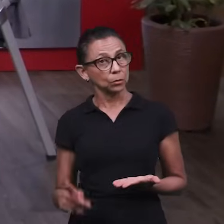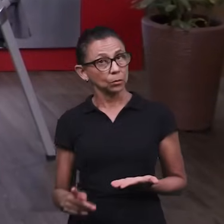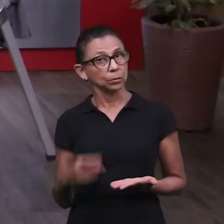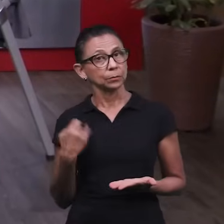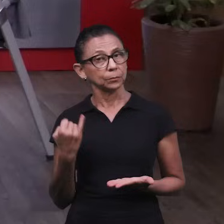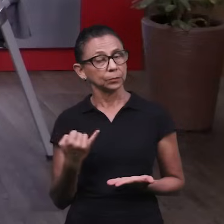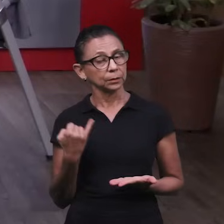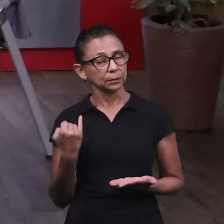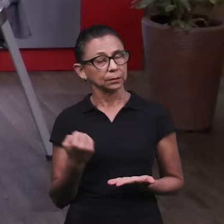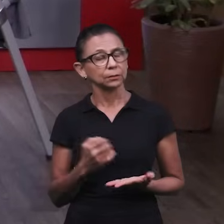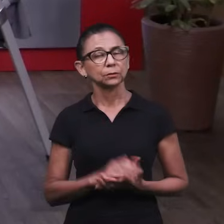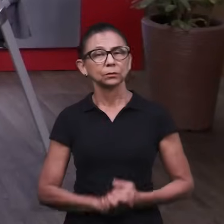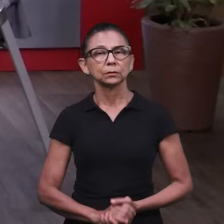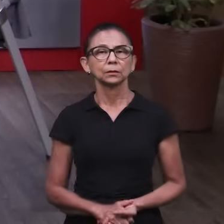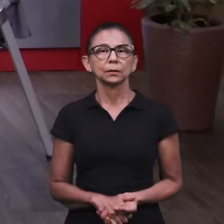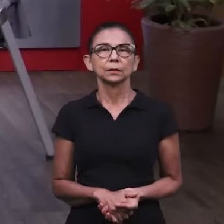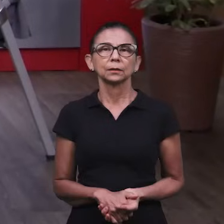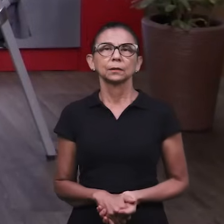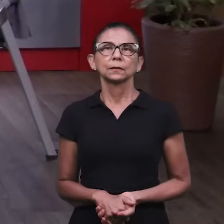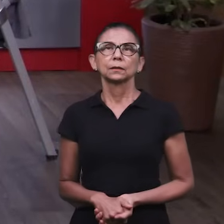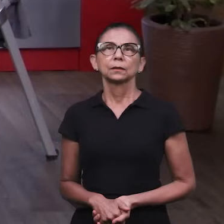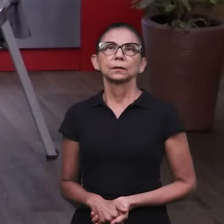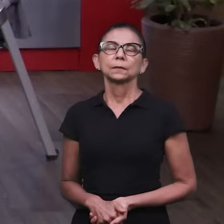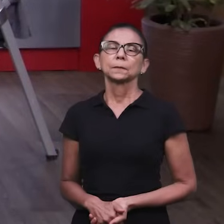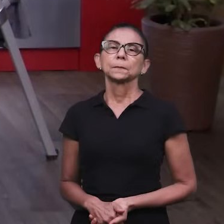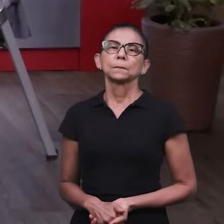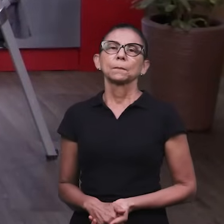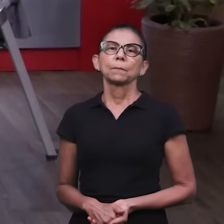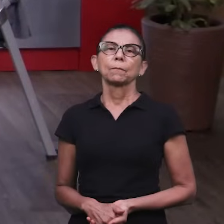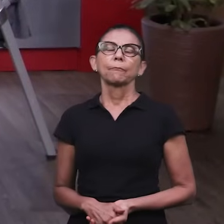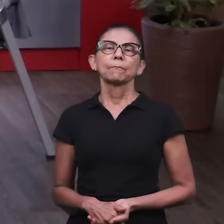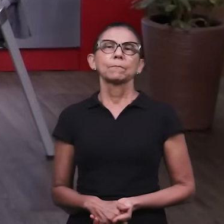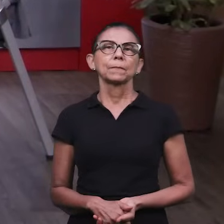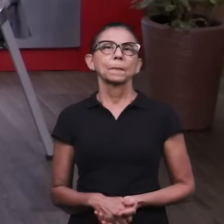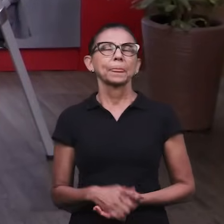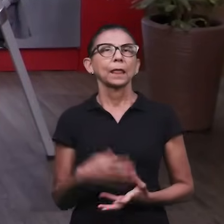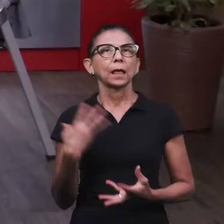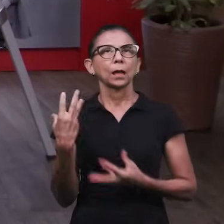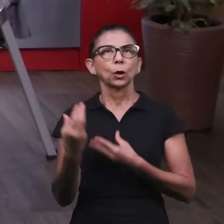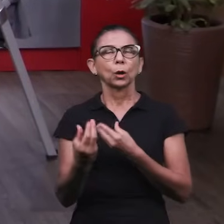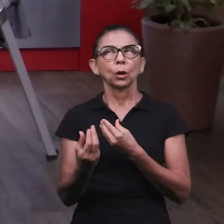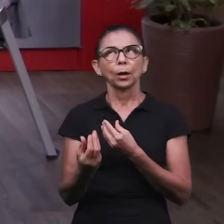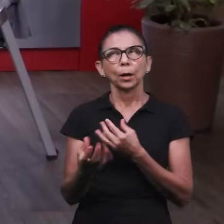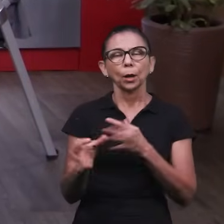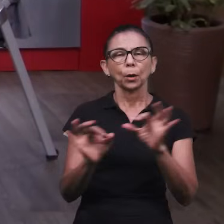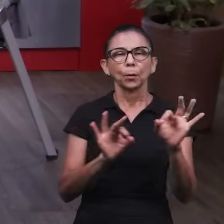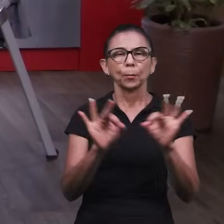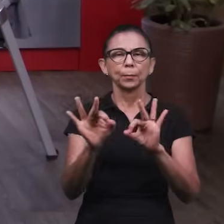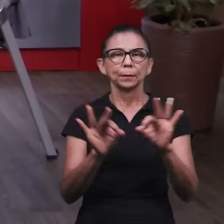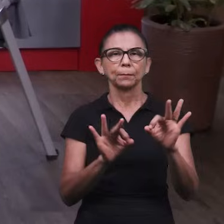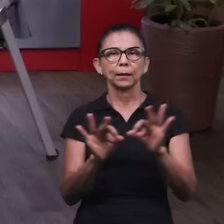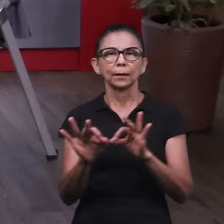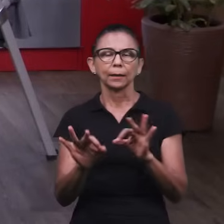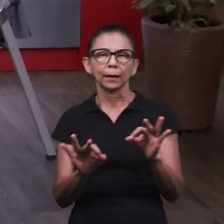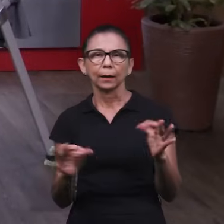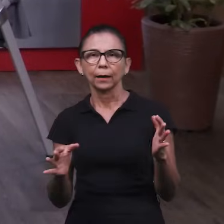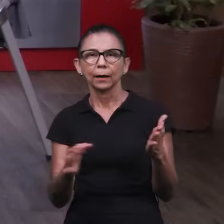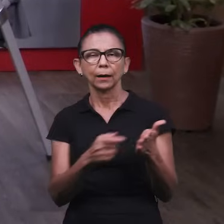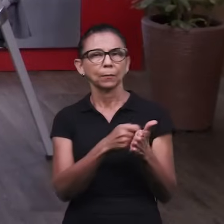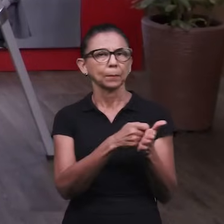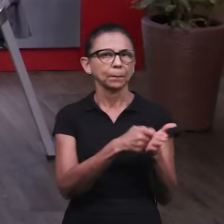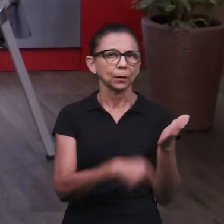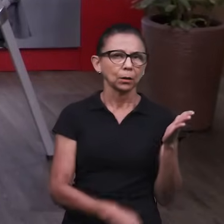a orientações sobre como elaborar a prova, né, dependendo do tipo de transtorno que o